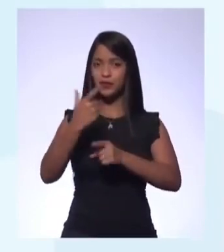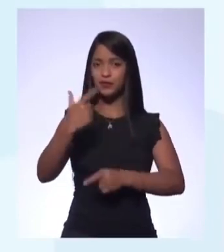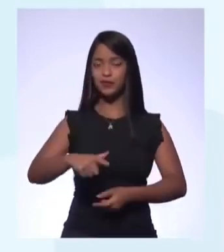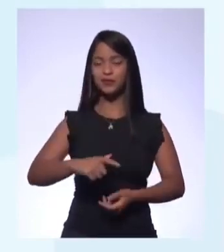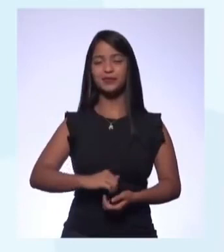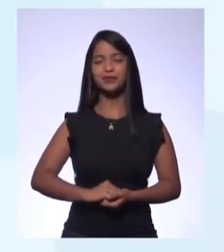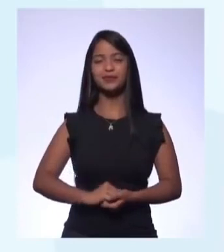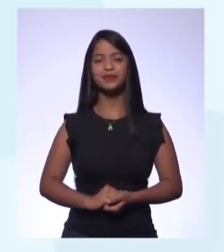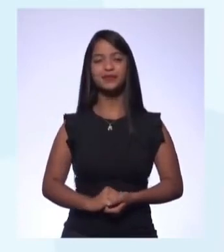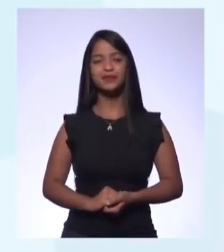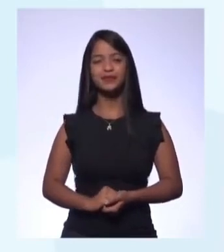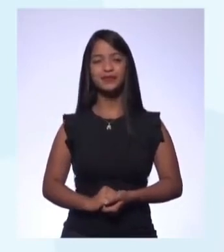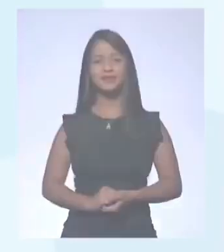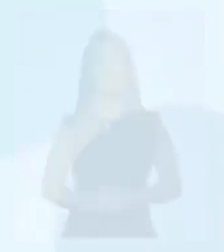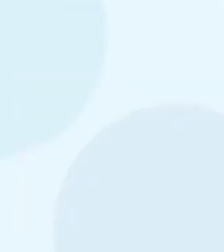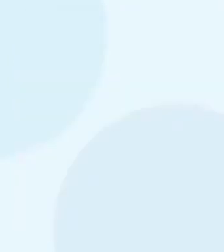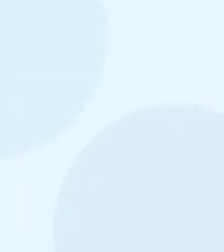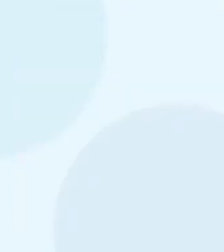pouco.